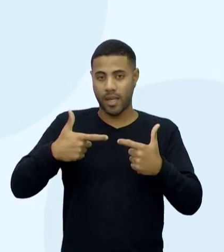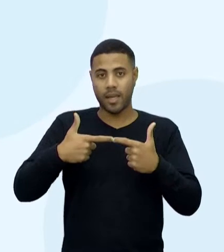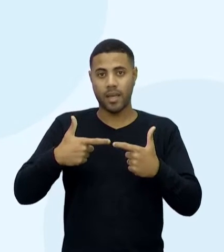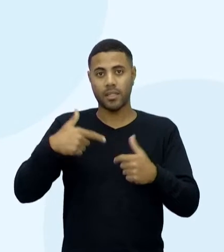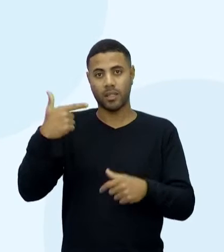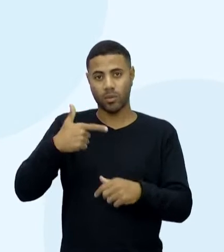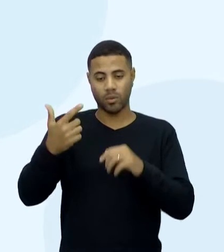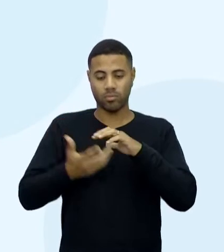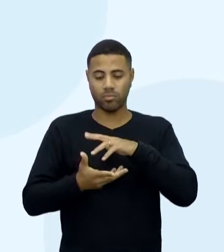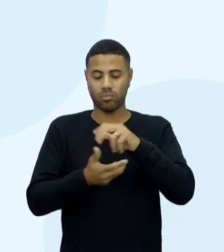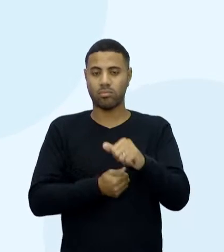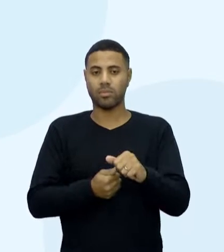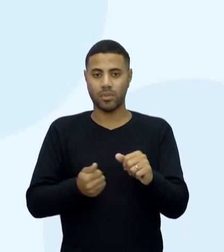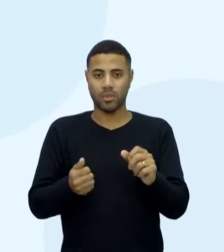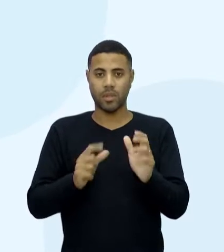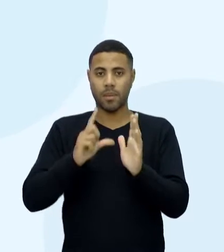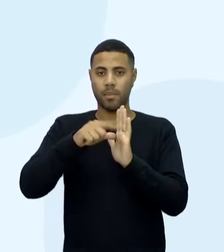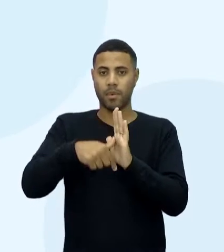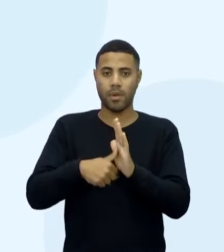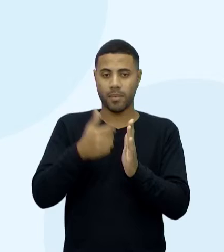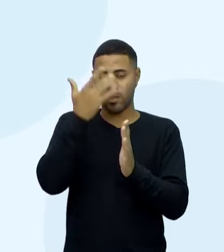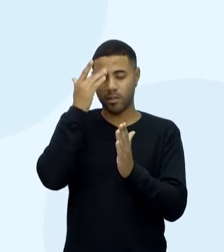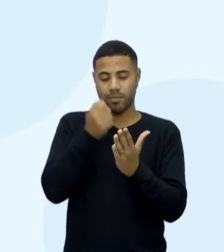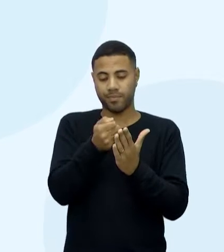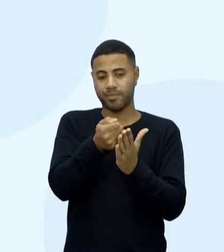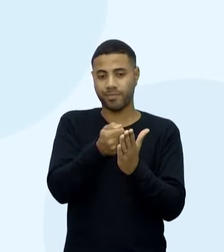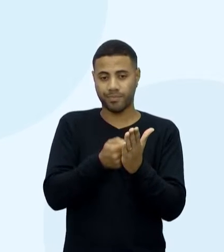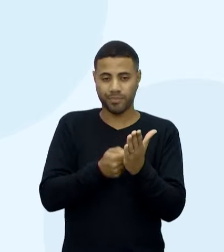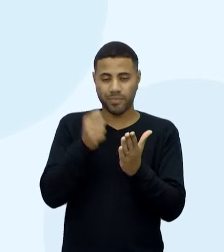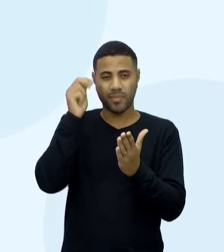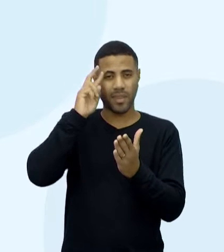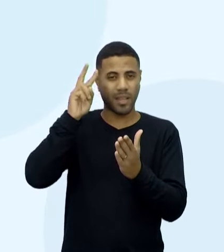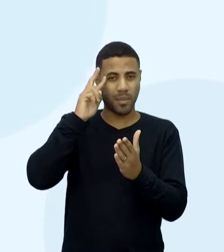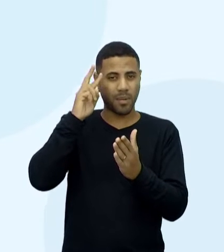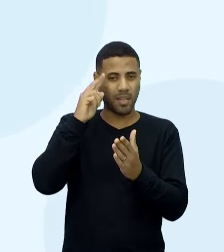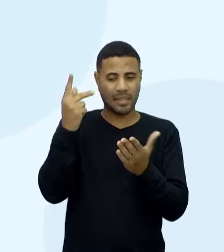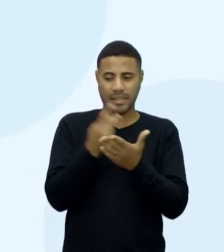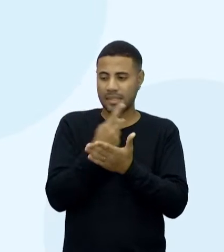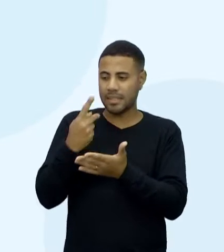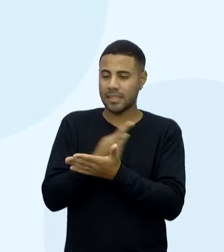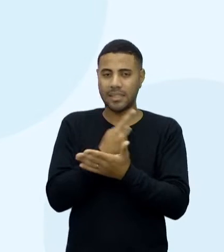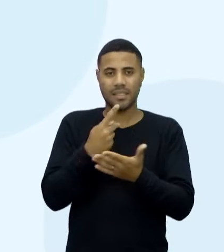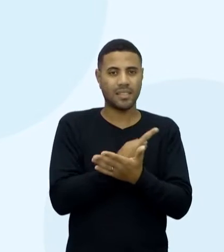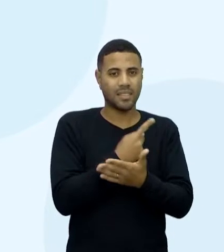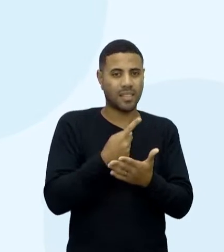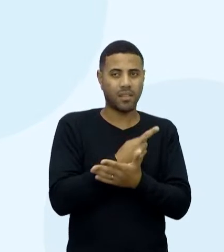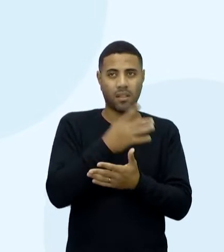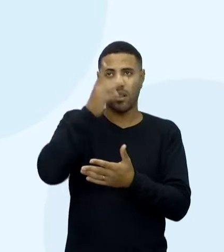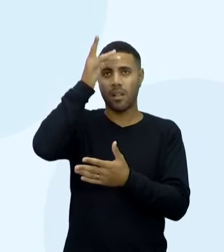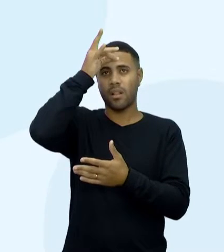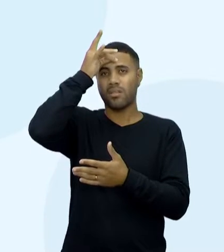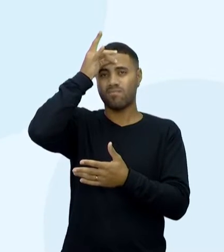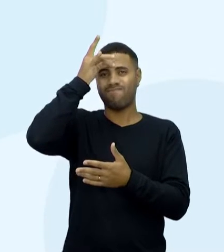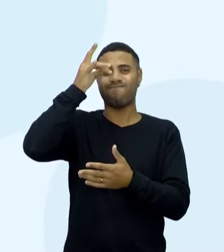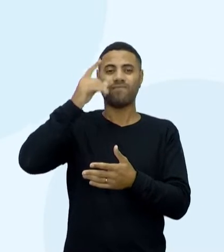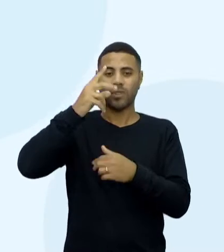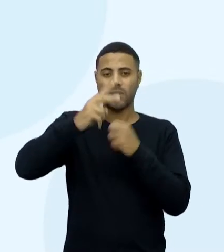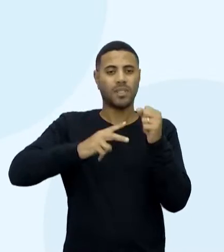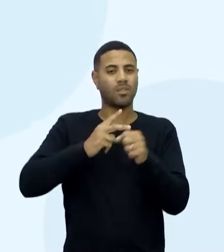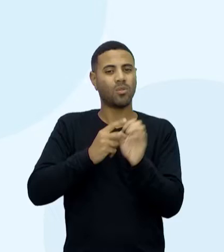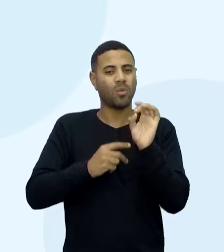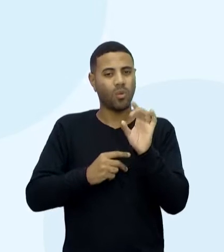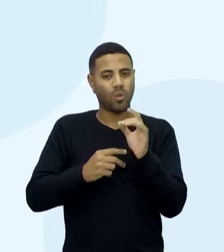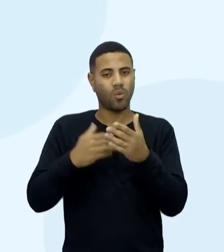ainda têm muito nítida né Muito vívida a lembrança dos Horrores da segunda guerra então a gente começa